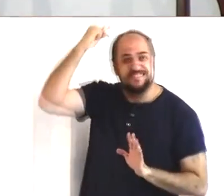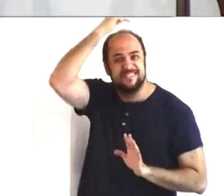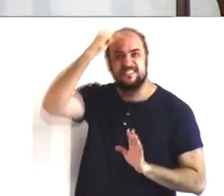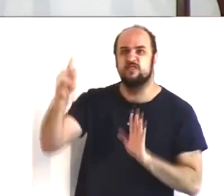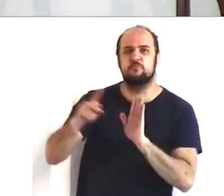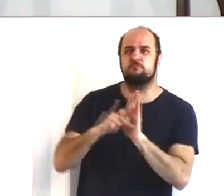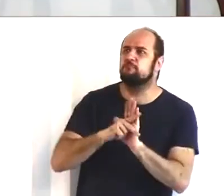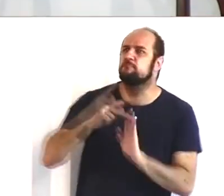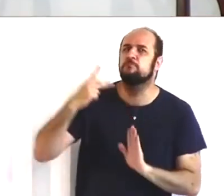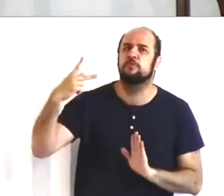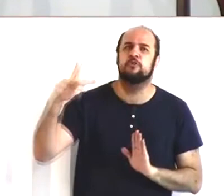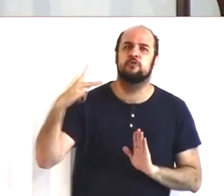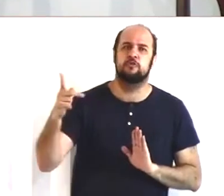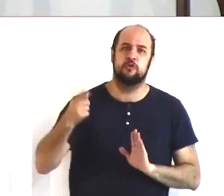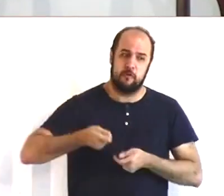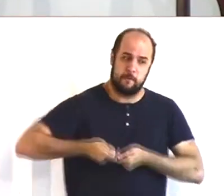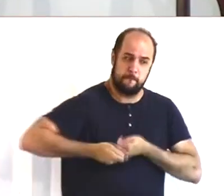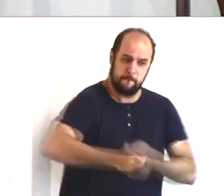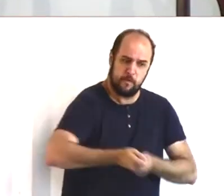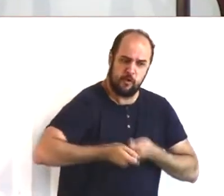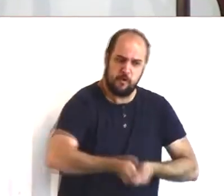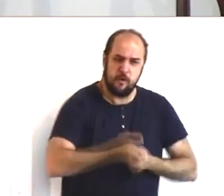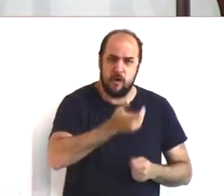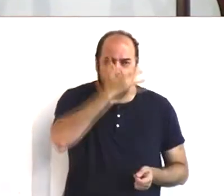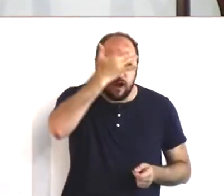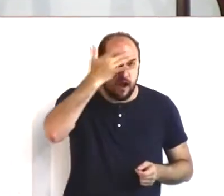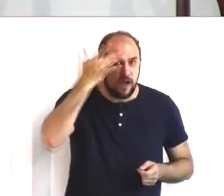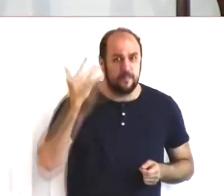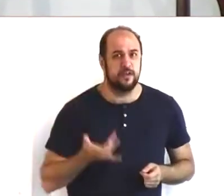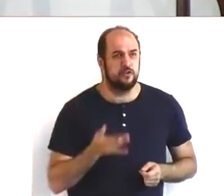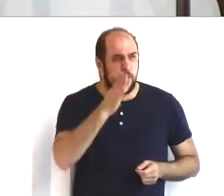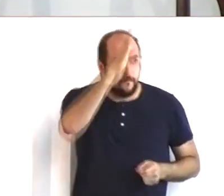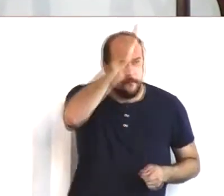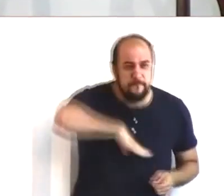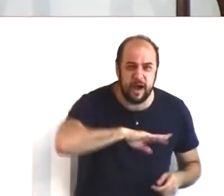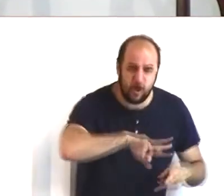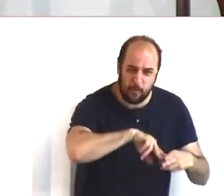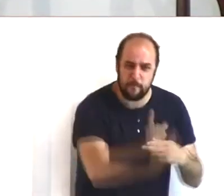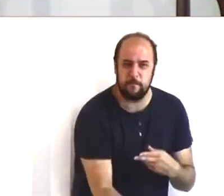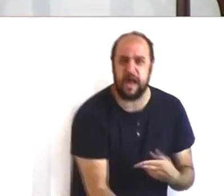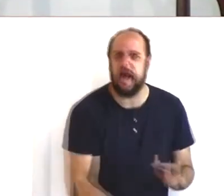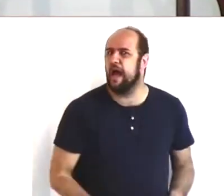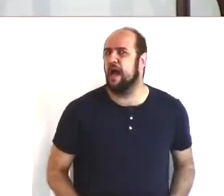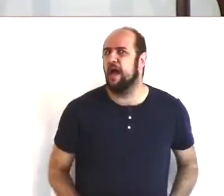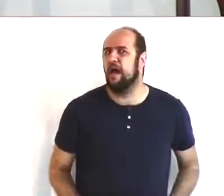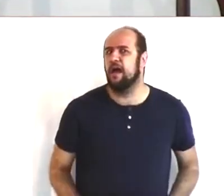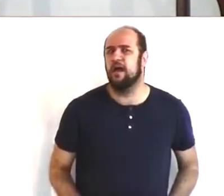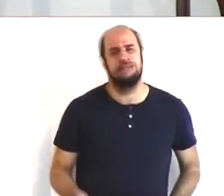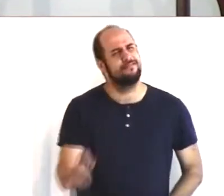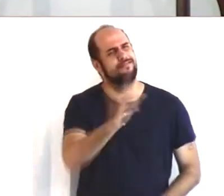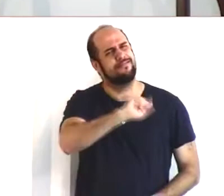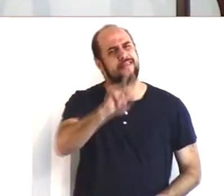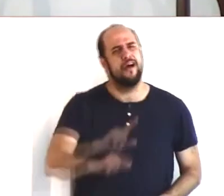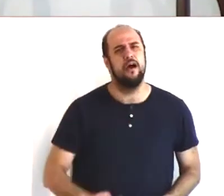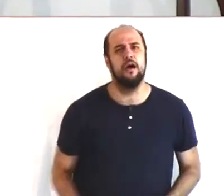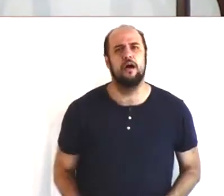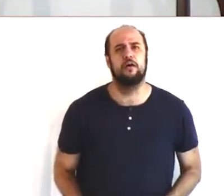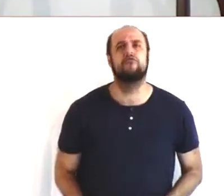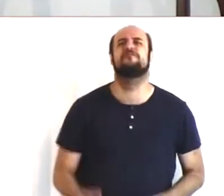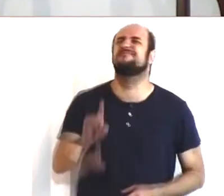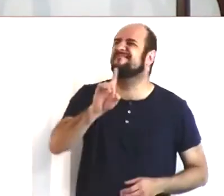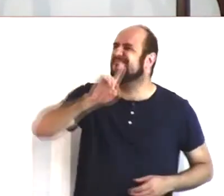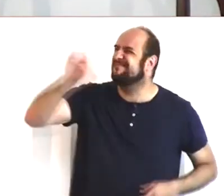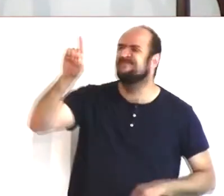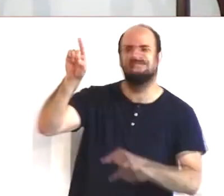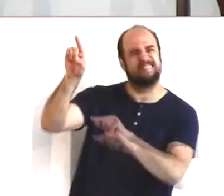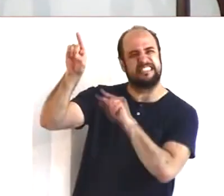impede de expor suas criaturas ao pecado com a intenção de fazê-las tropeçar. Então, assim é Deus, Deus